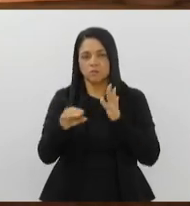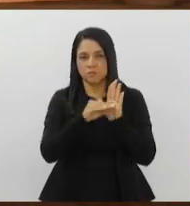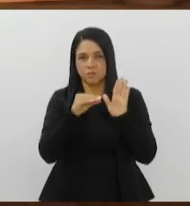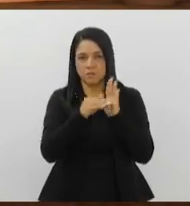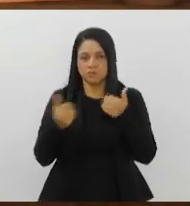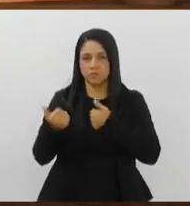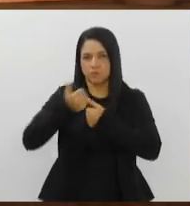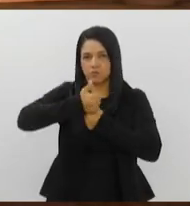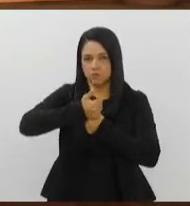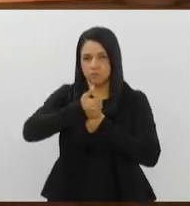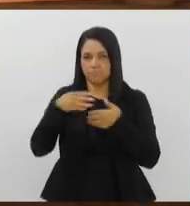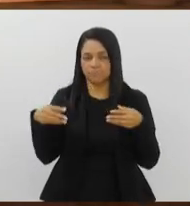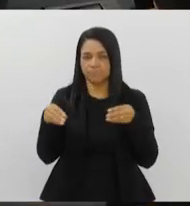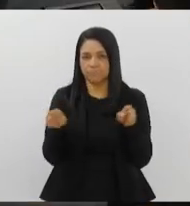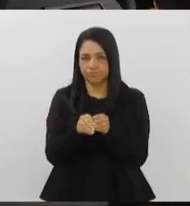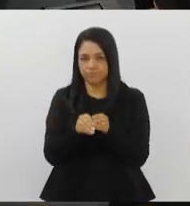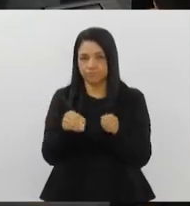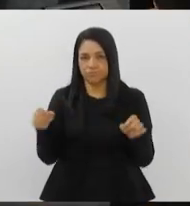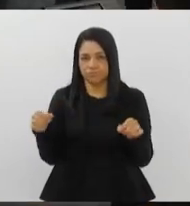por substitutivo.